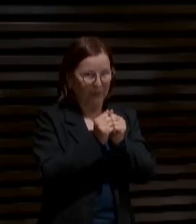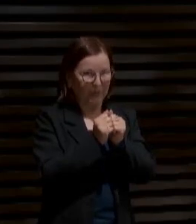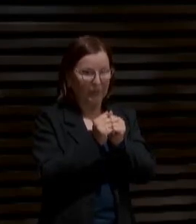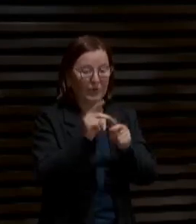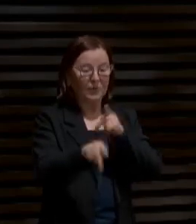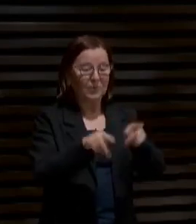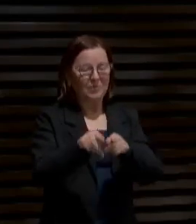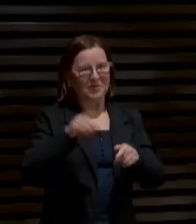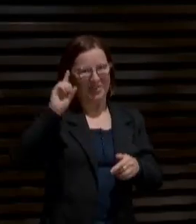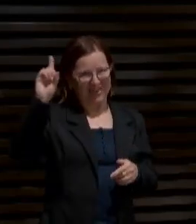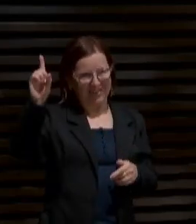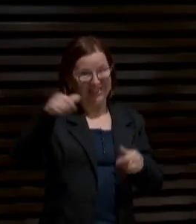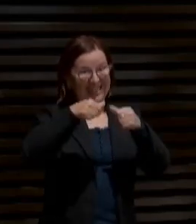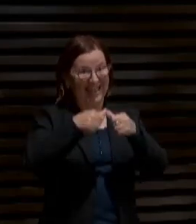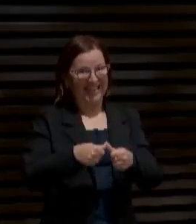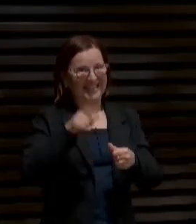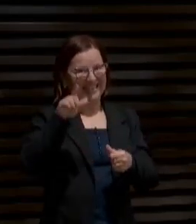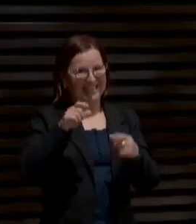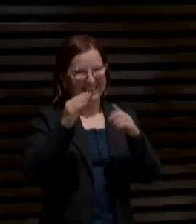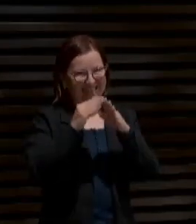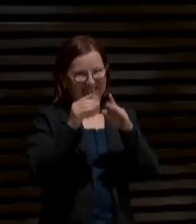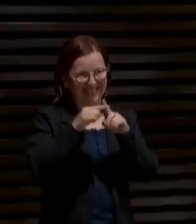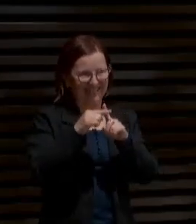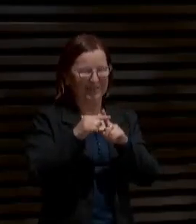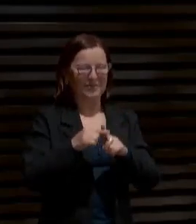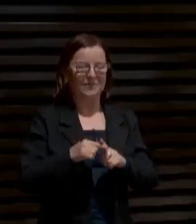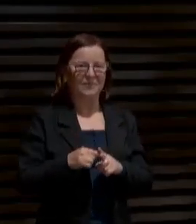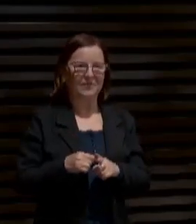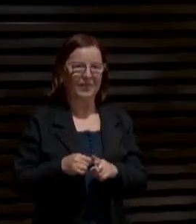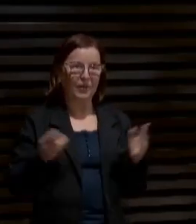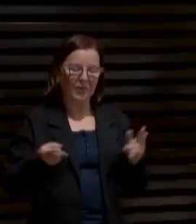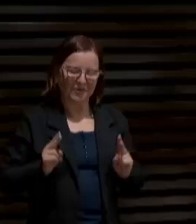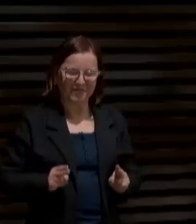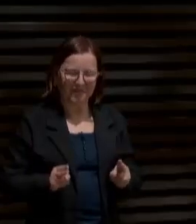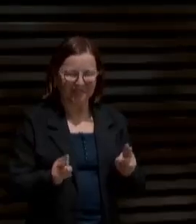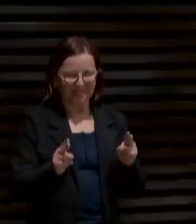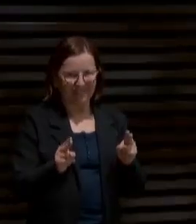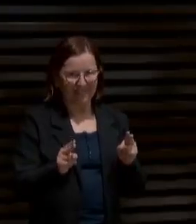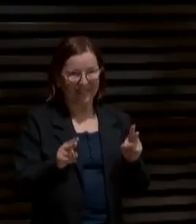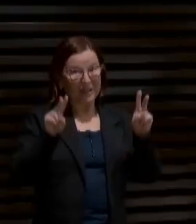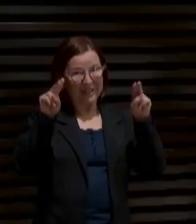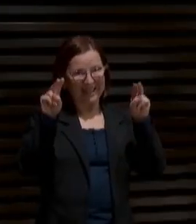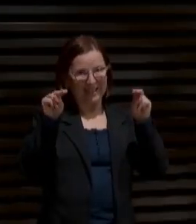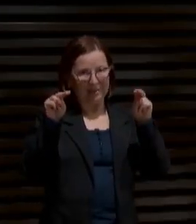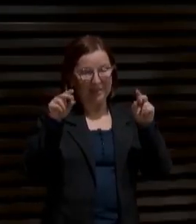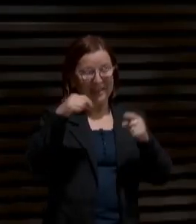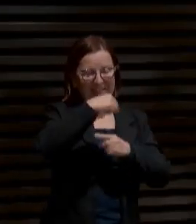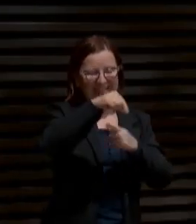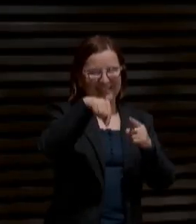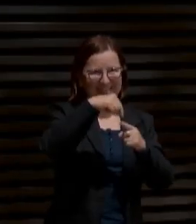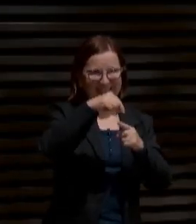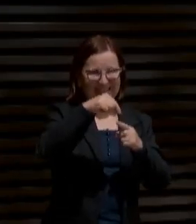Deus E essa é a igreja Ah E hoje nós vamos dar continuidade nesse tema santidade